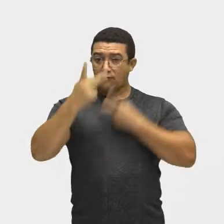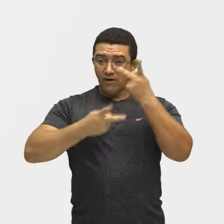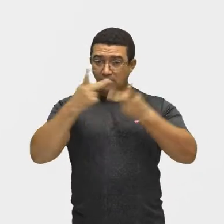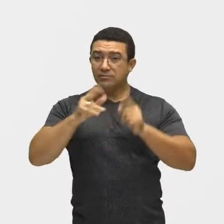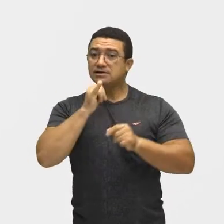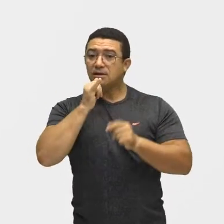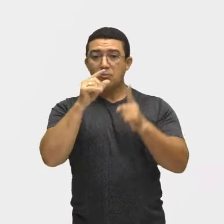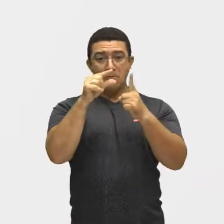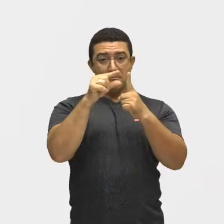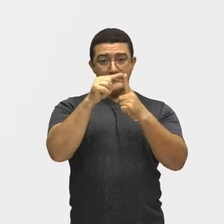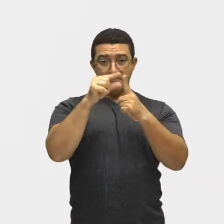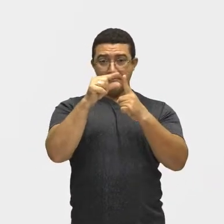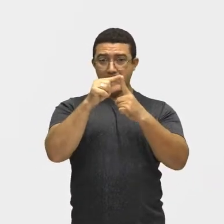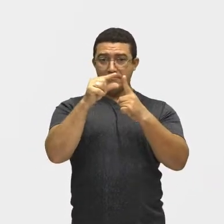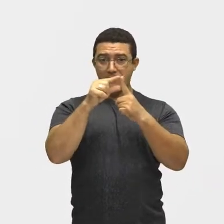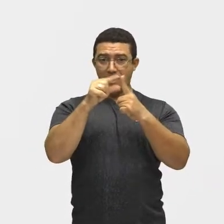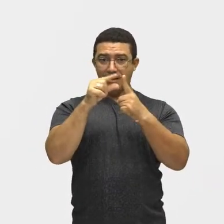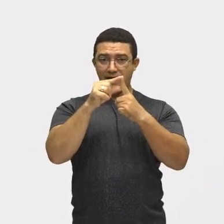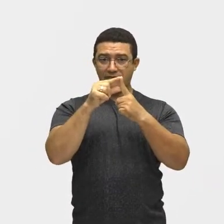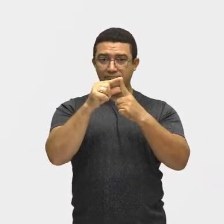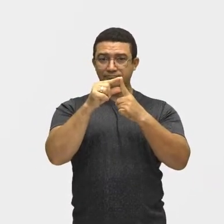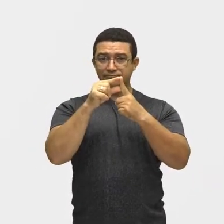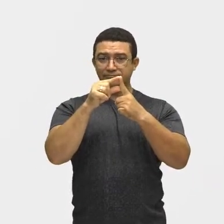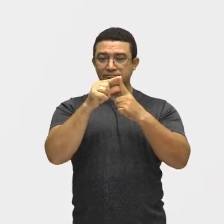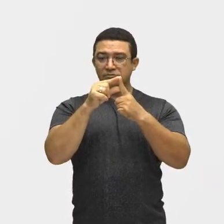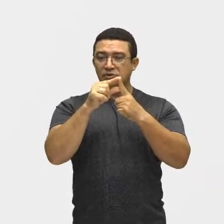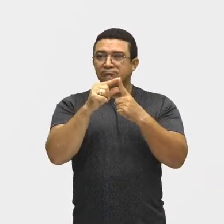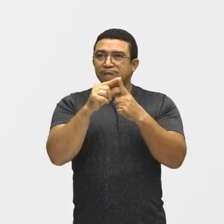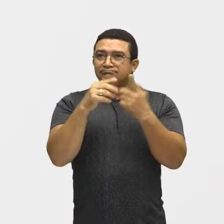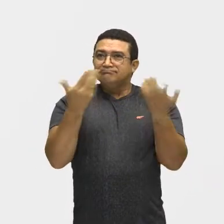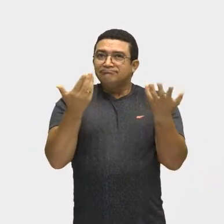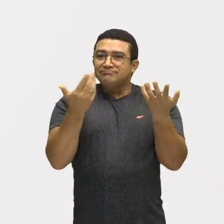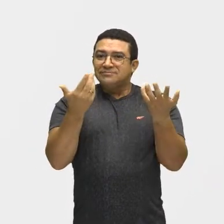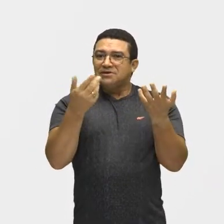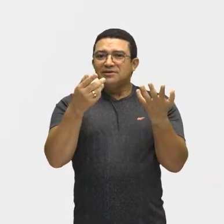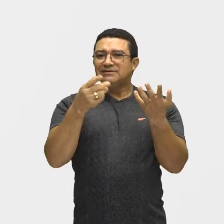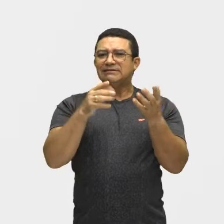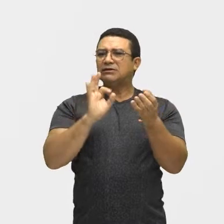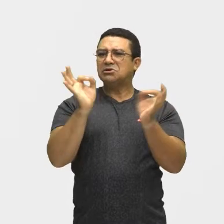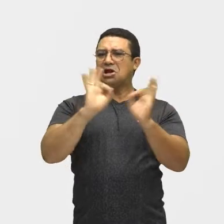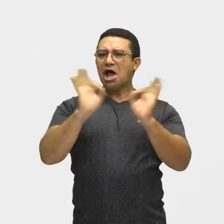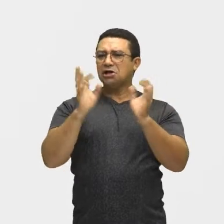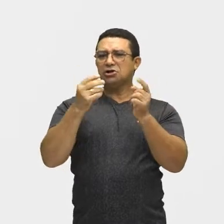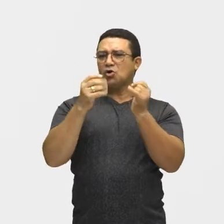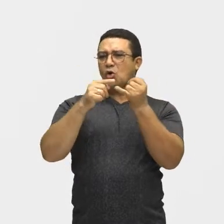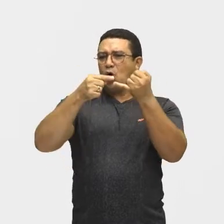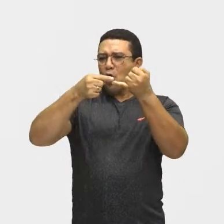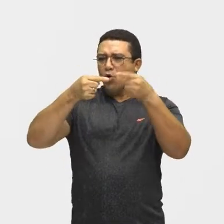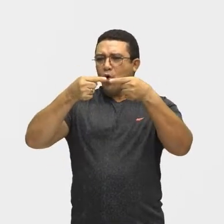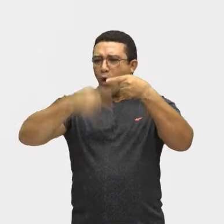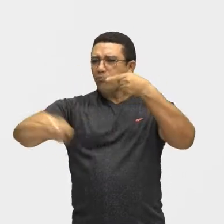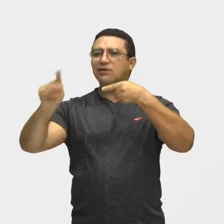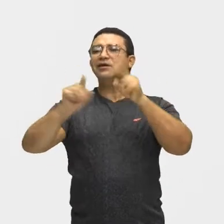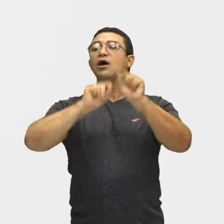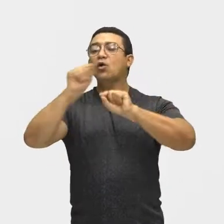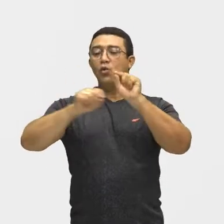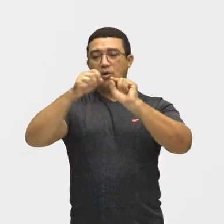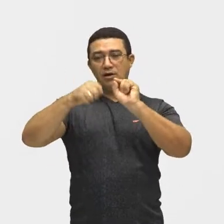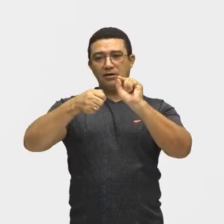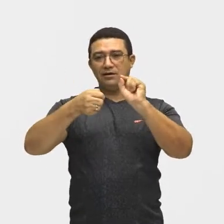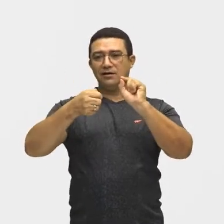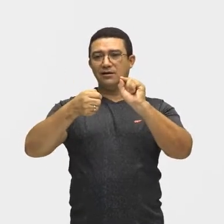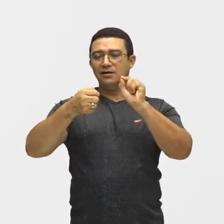a palavra em si, ela não é uma onomatopeia quando não representa